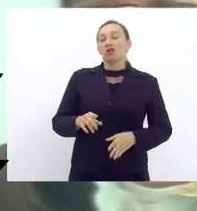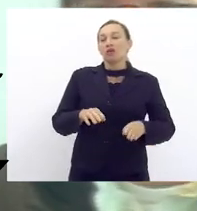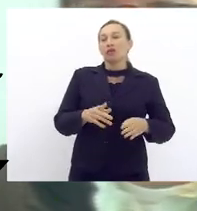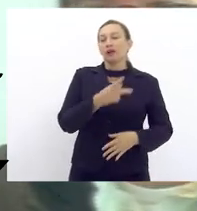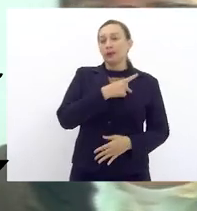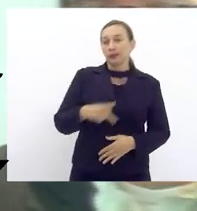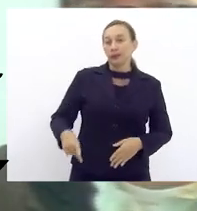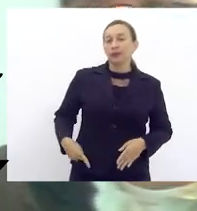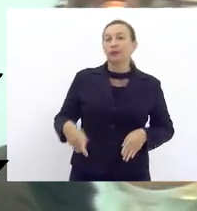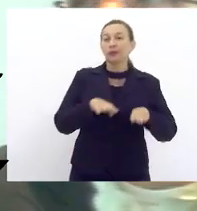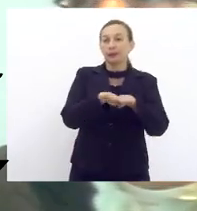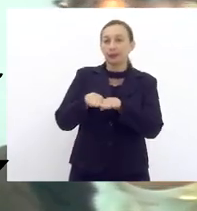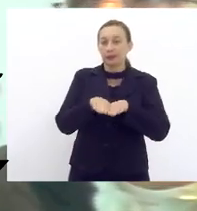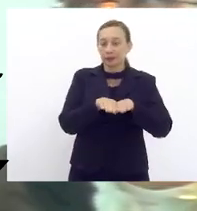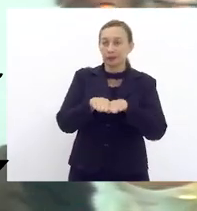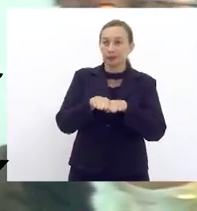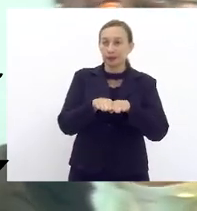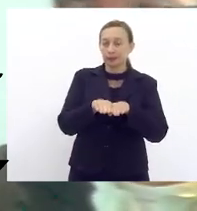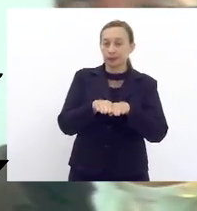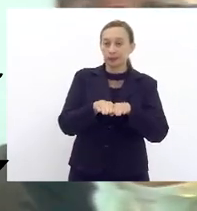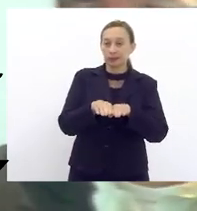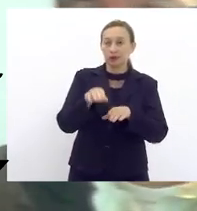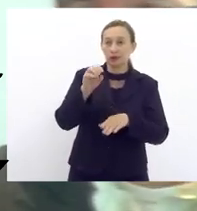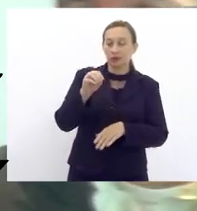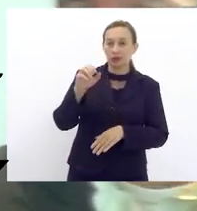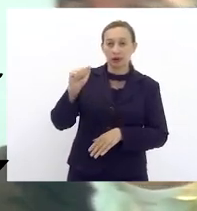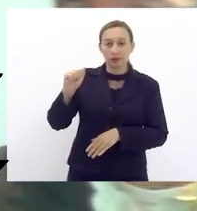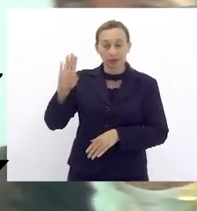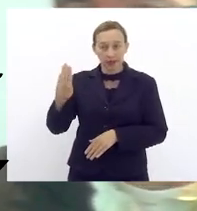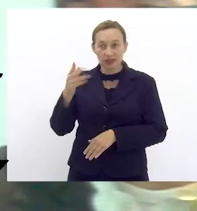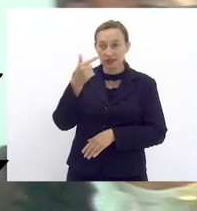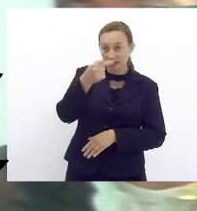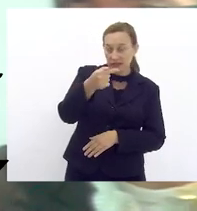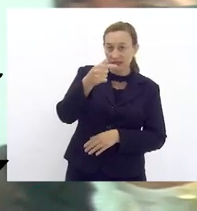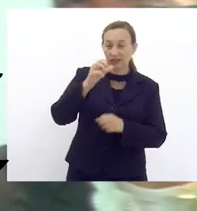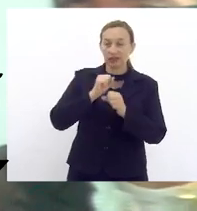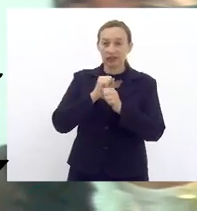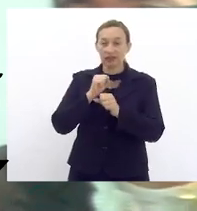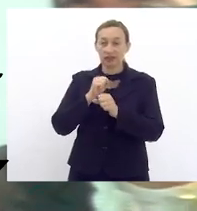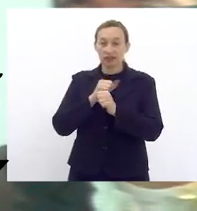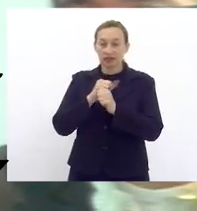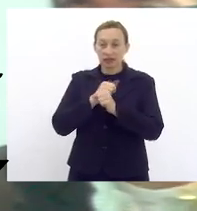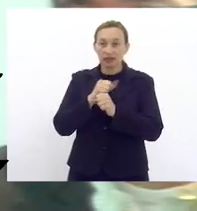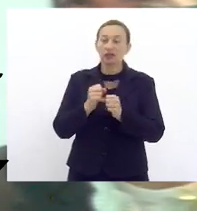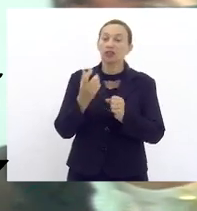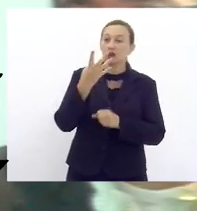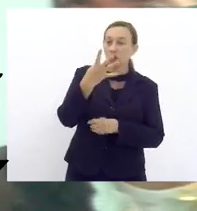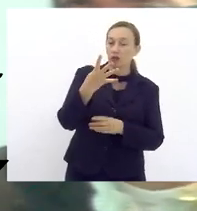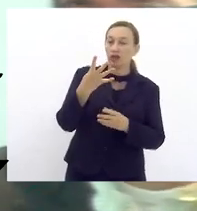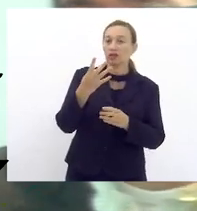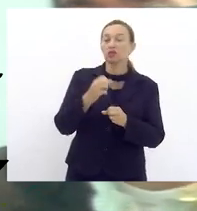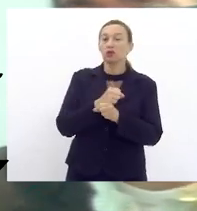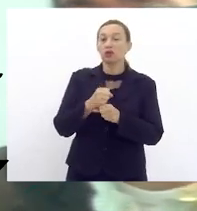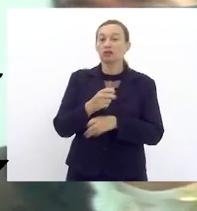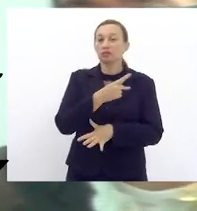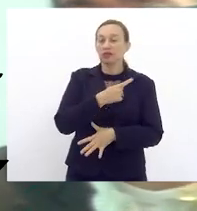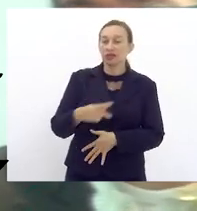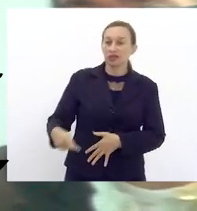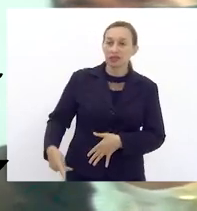racial da OAB durante sete anos e fui durante quatro anos encerrando presidente